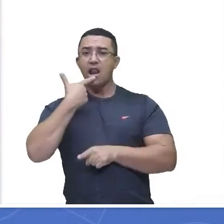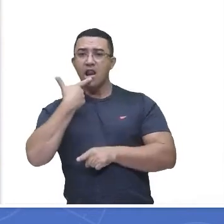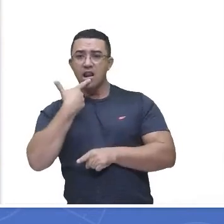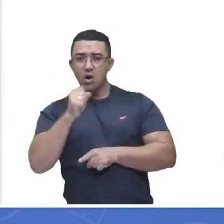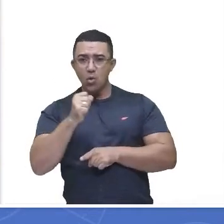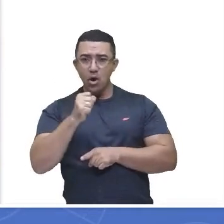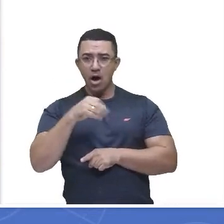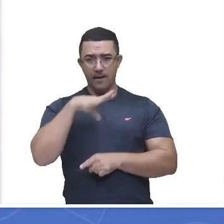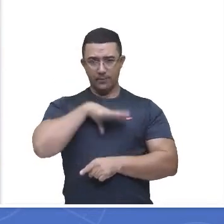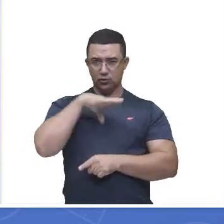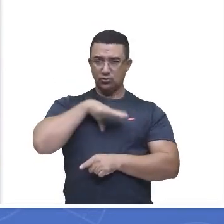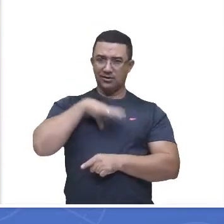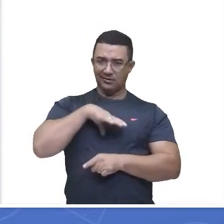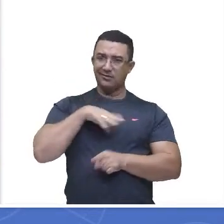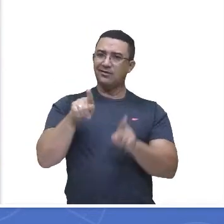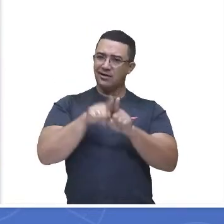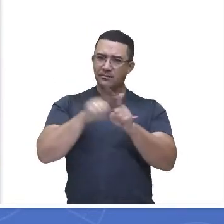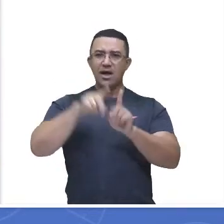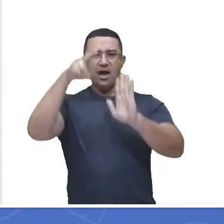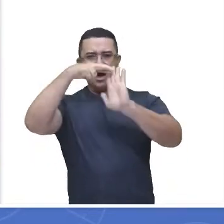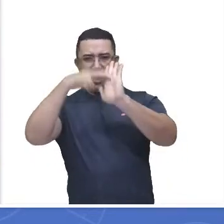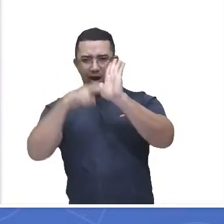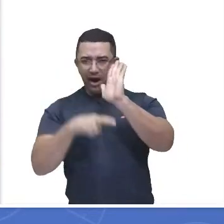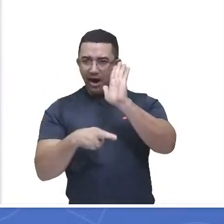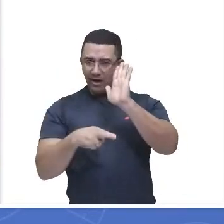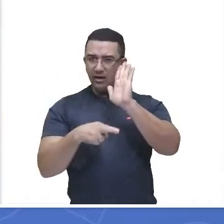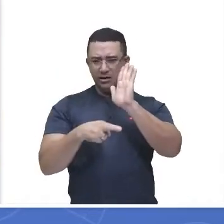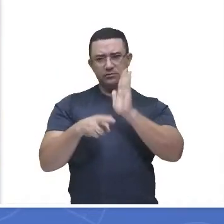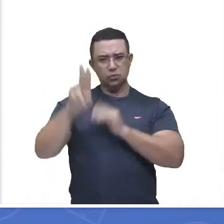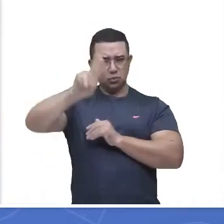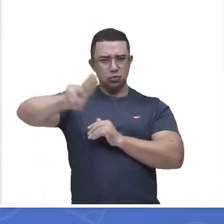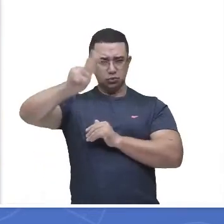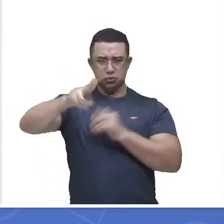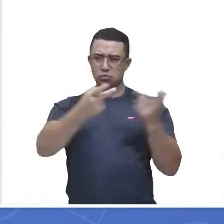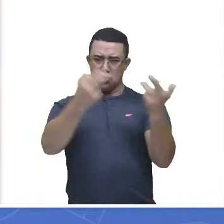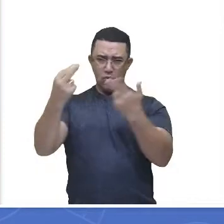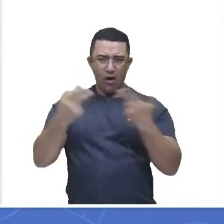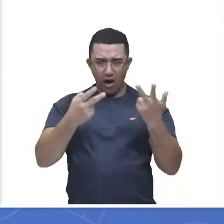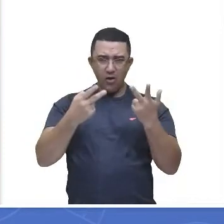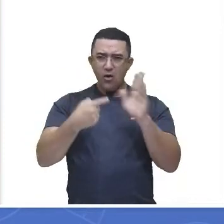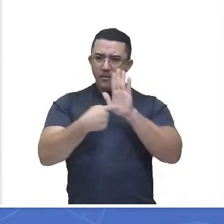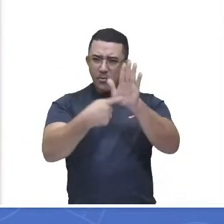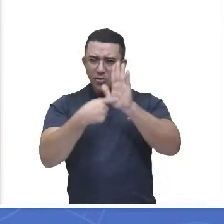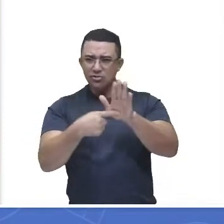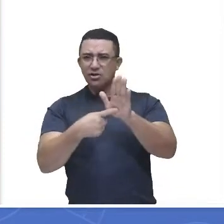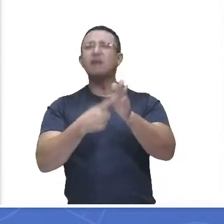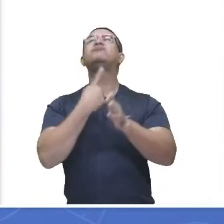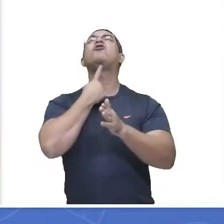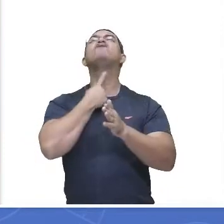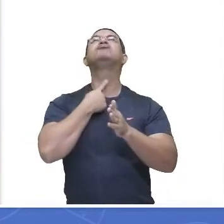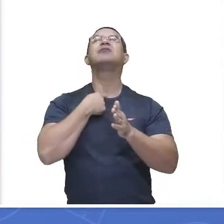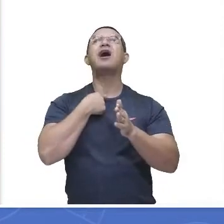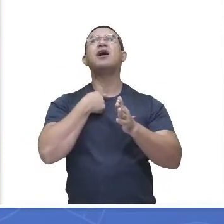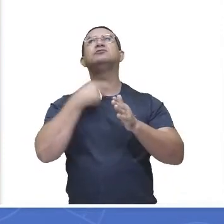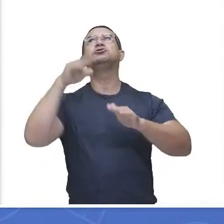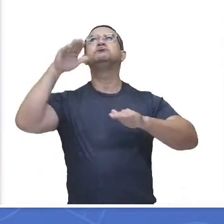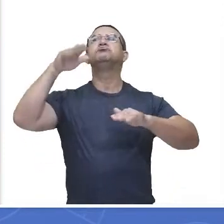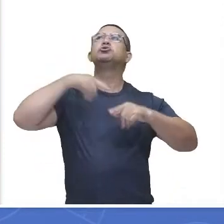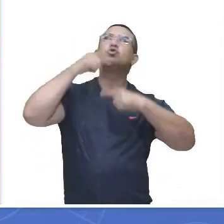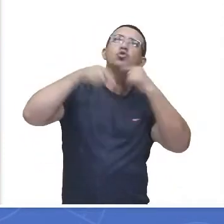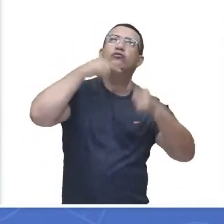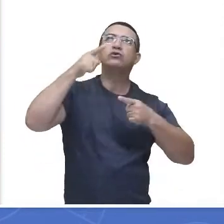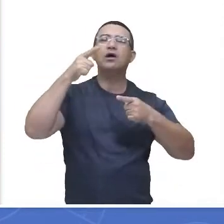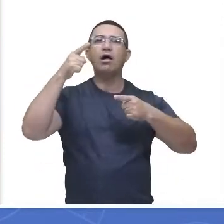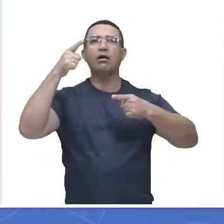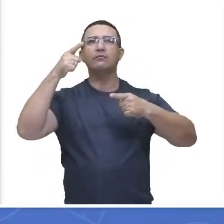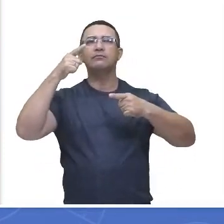Tem os mesmos usos para expressar desejo, possibilidades, hipóteses, probabilidades, dúvidas,